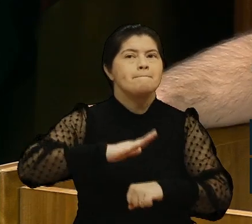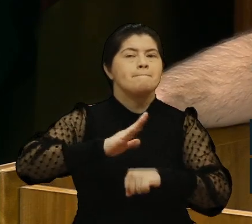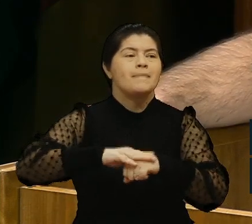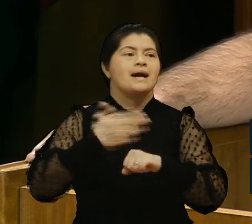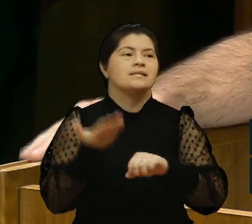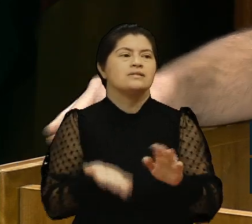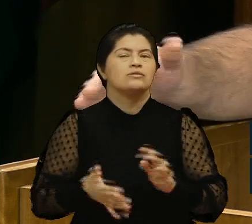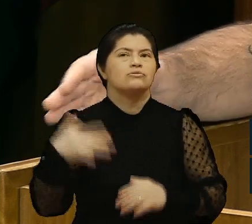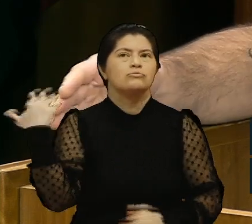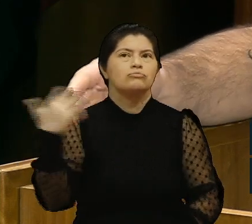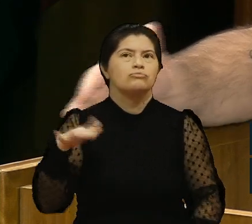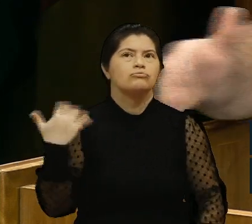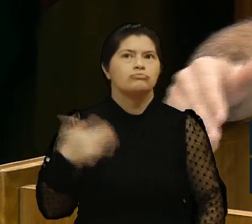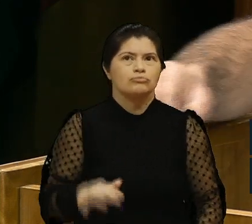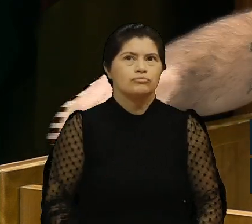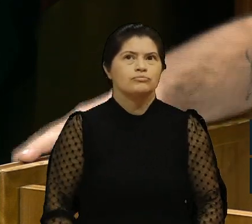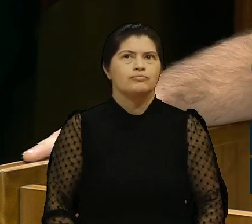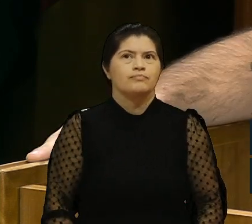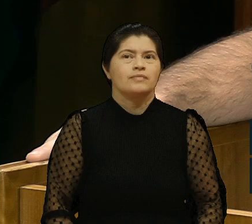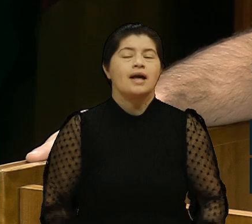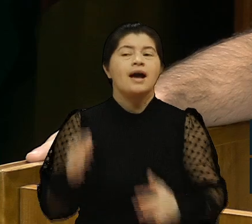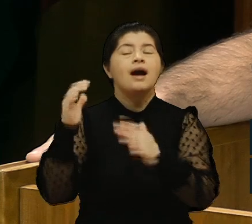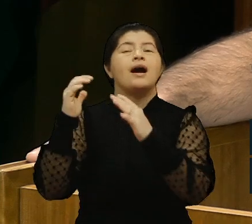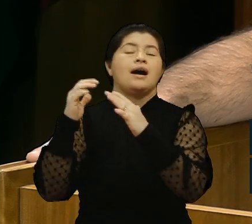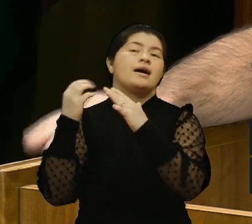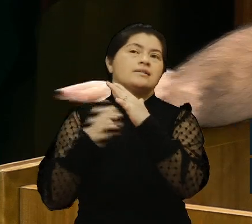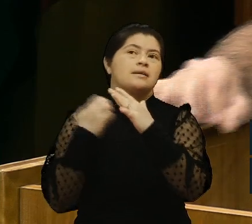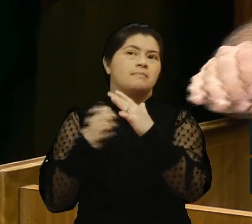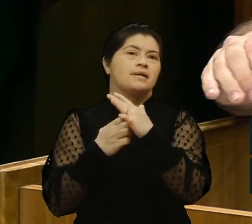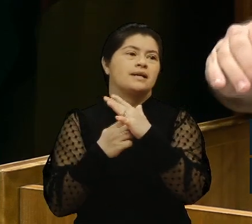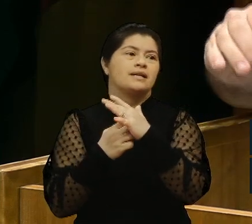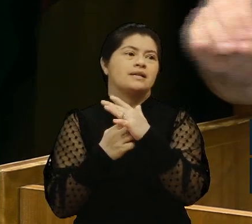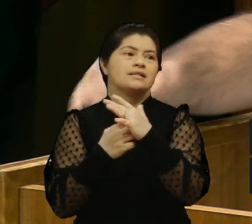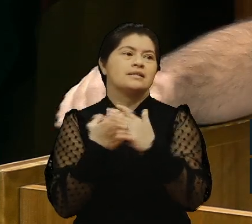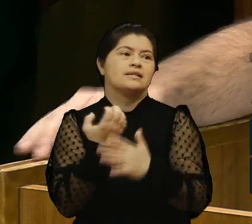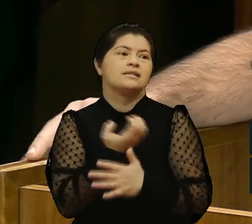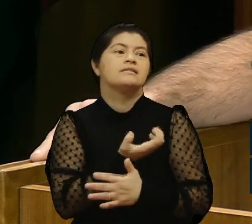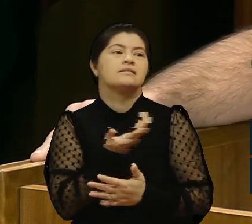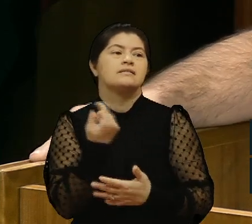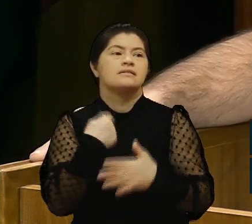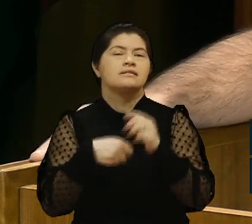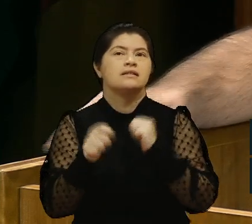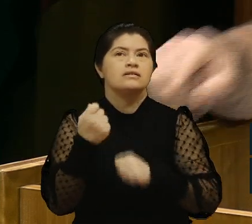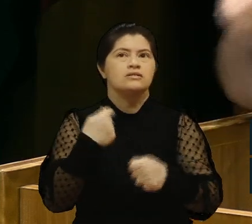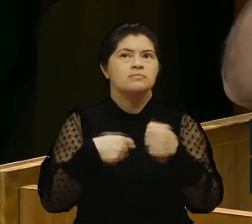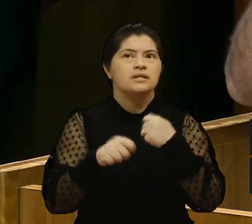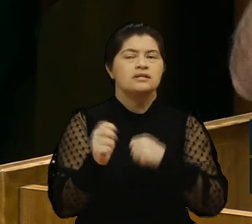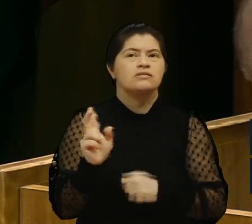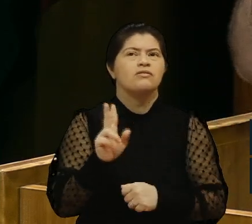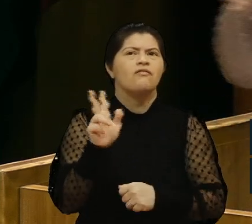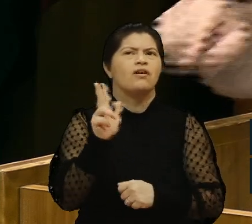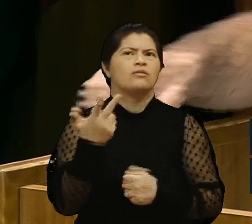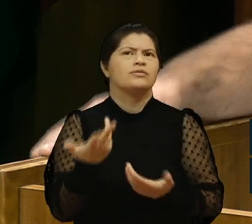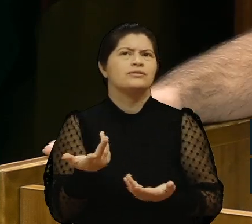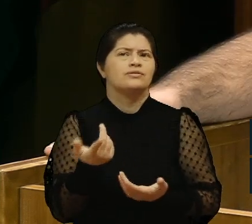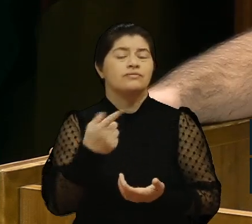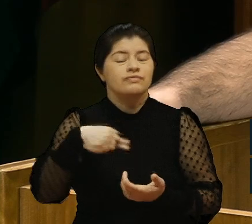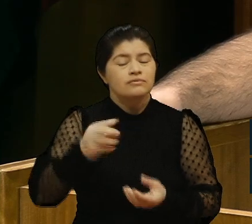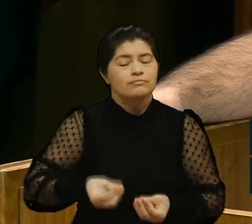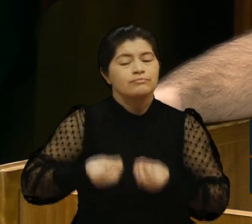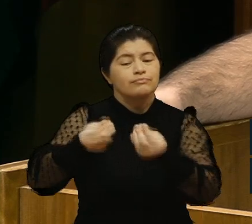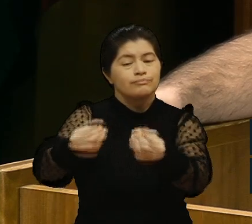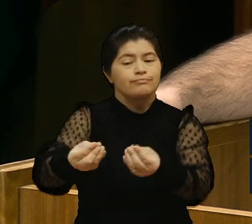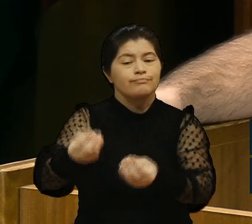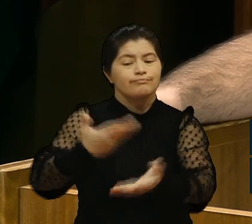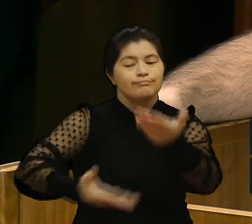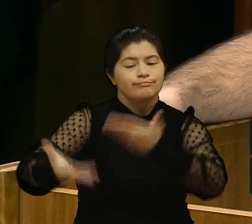cara. E as empresas concessionárias simplesmente repassam os valores para você,